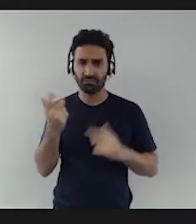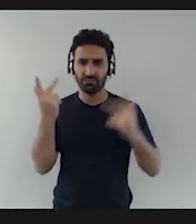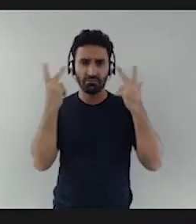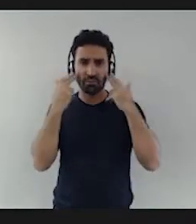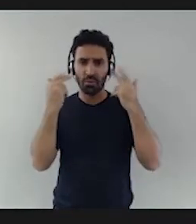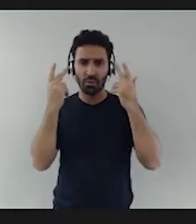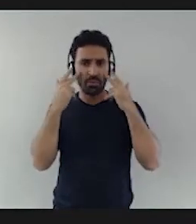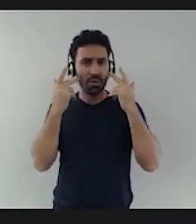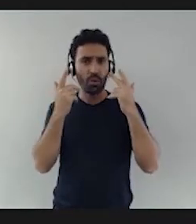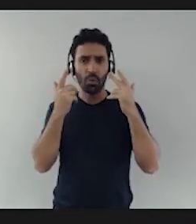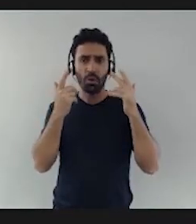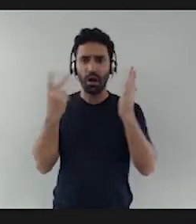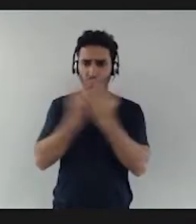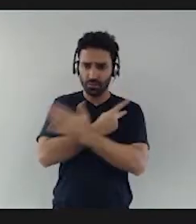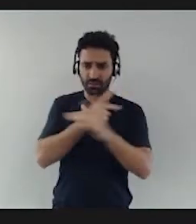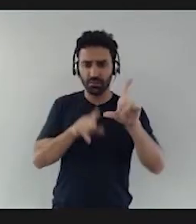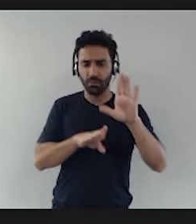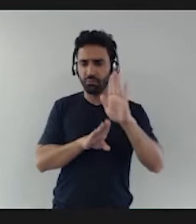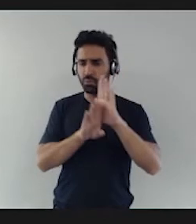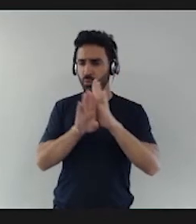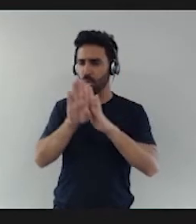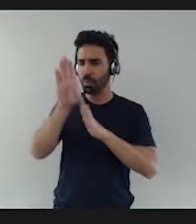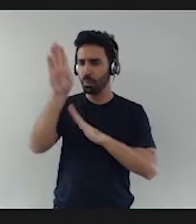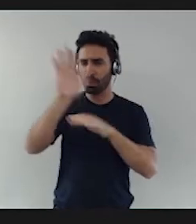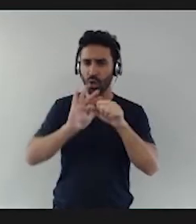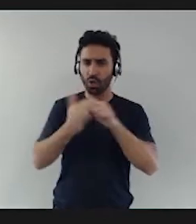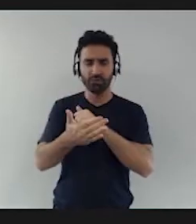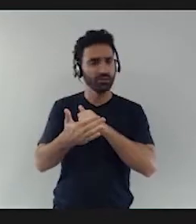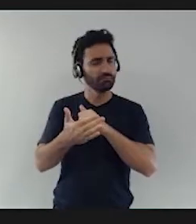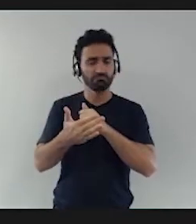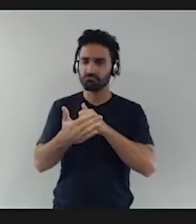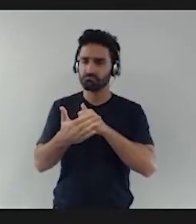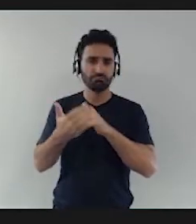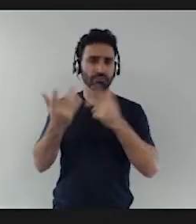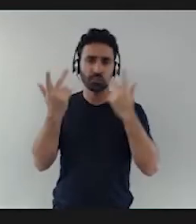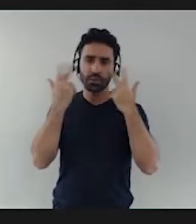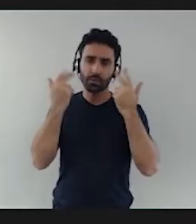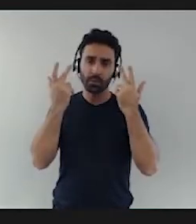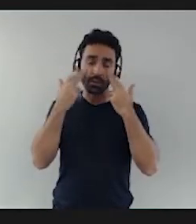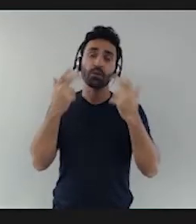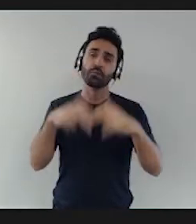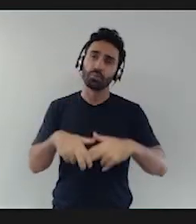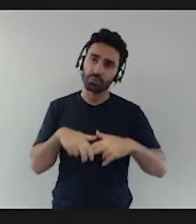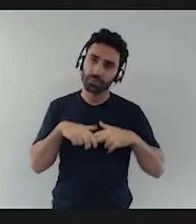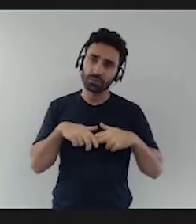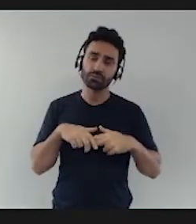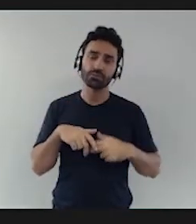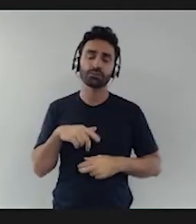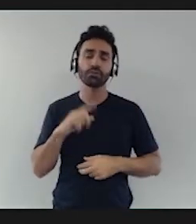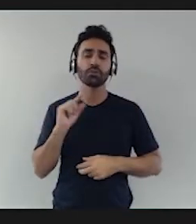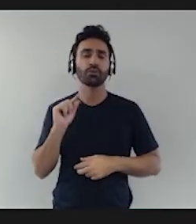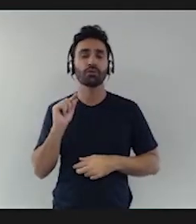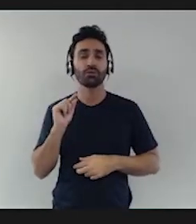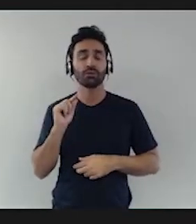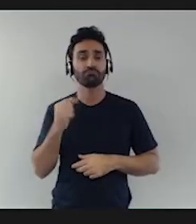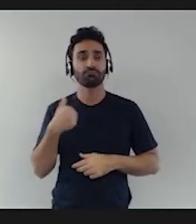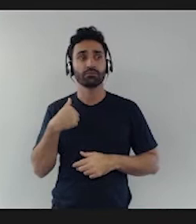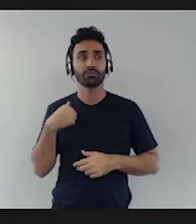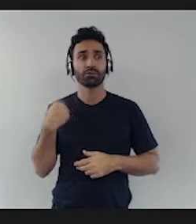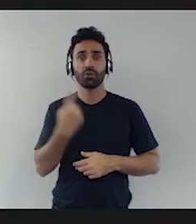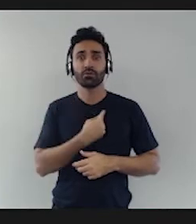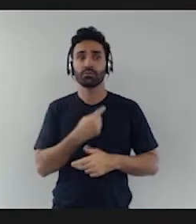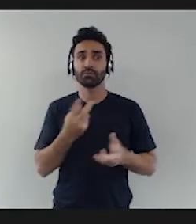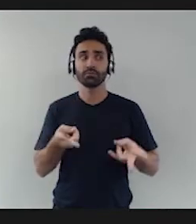um aumento exponencial de casos de Covid-19 em Hong Kong. Então, isso nos traz uma percepção de